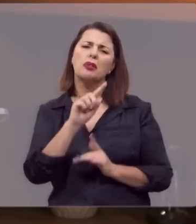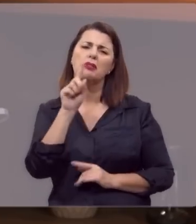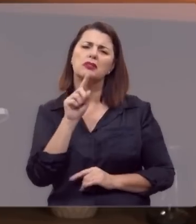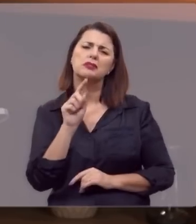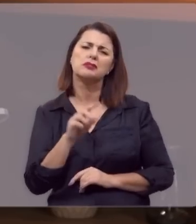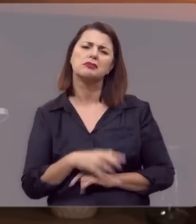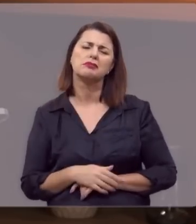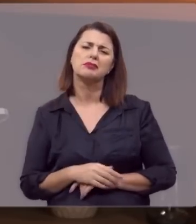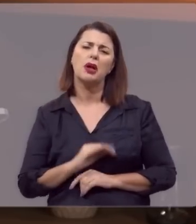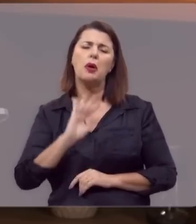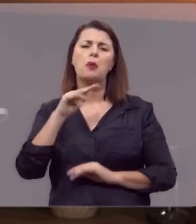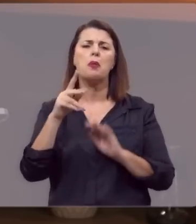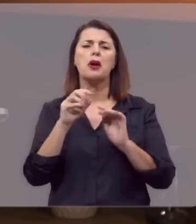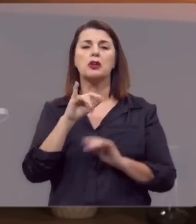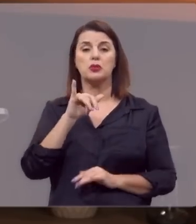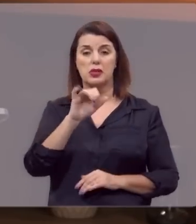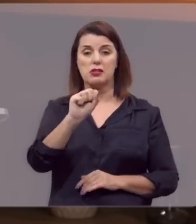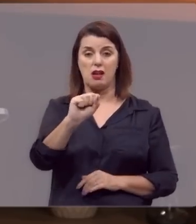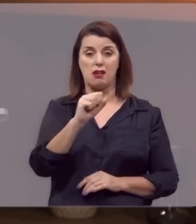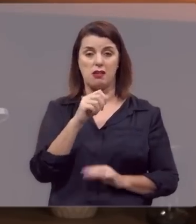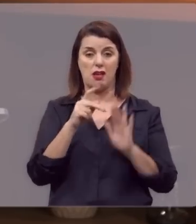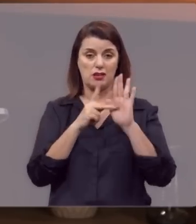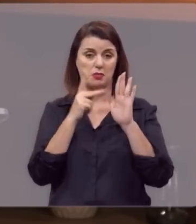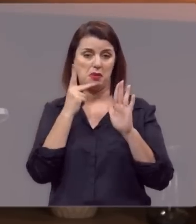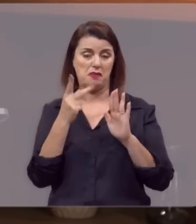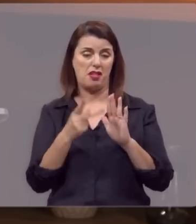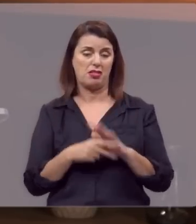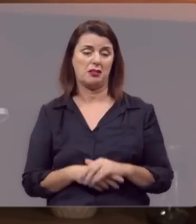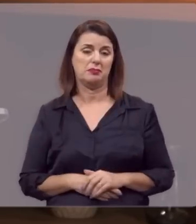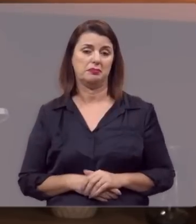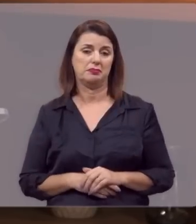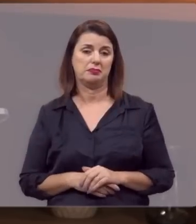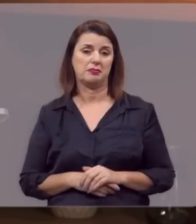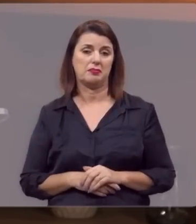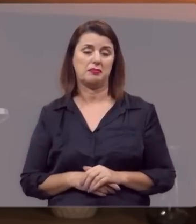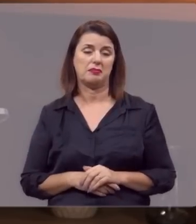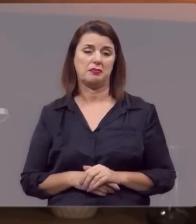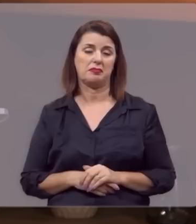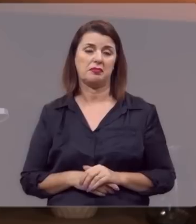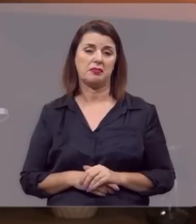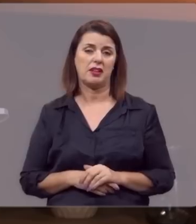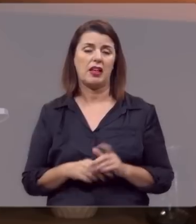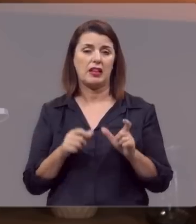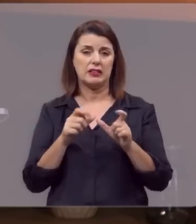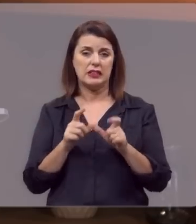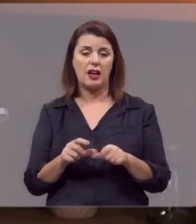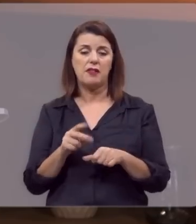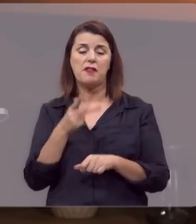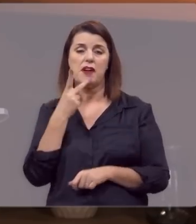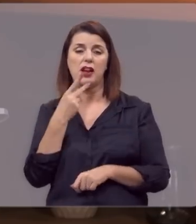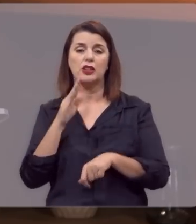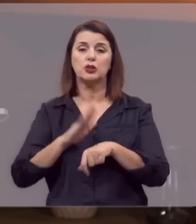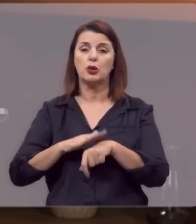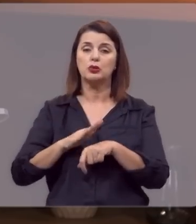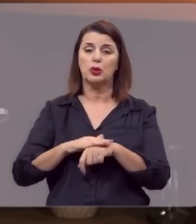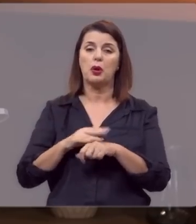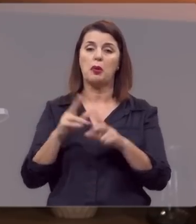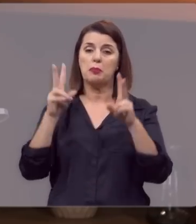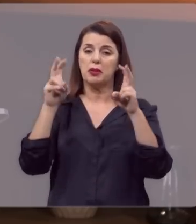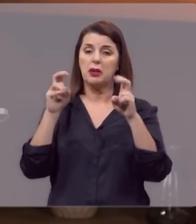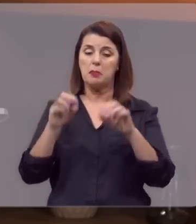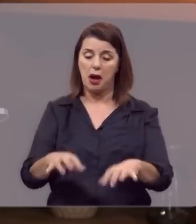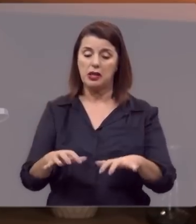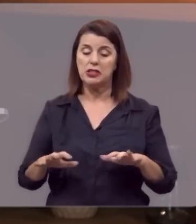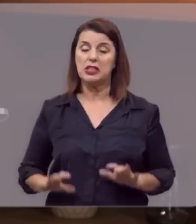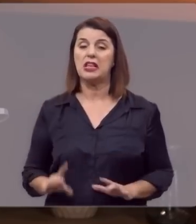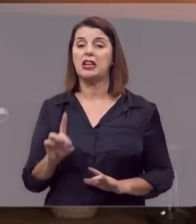Quando o profeta Isaías, o profeta messiânico, estava tratando desta matéria, da majestade de Deus, e ele